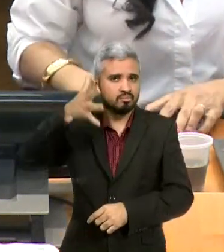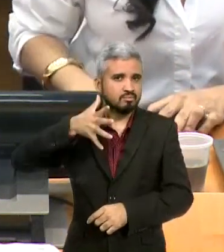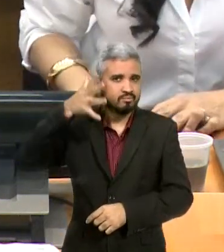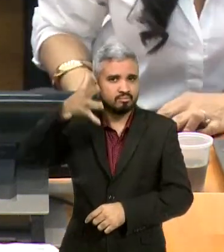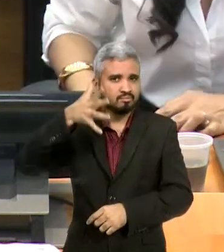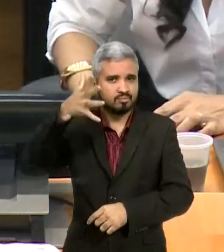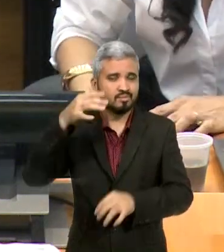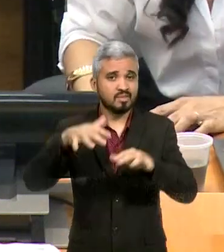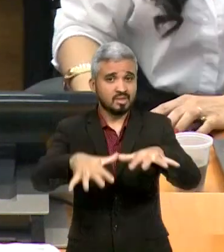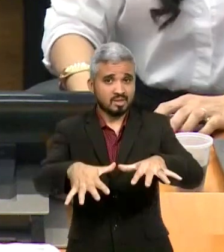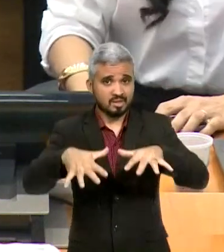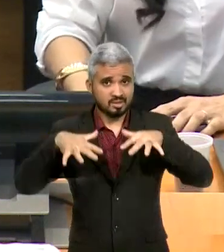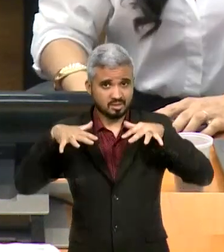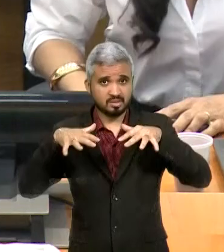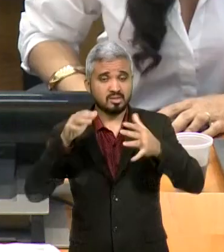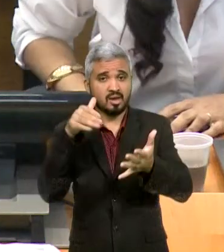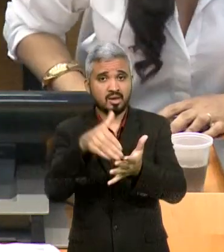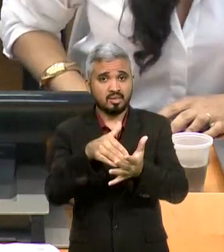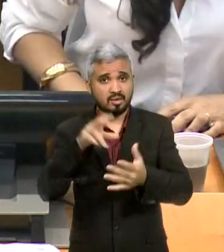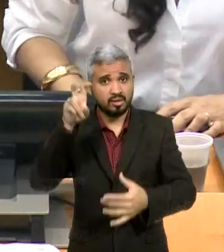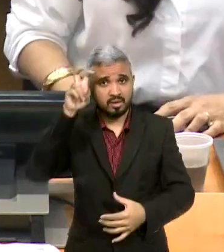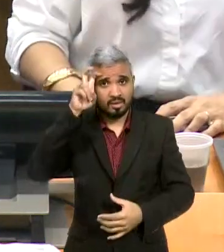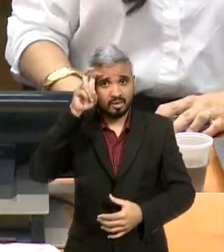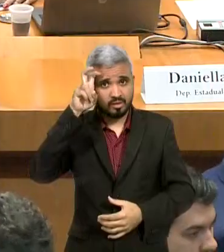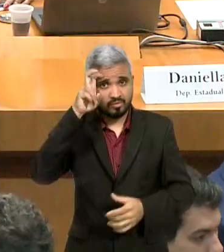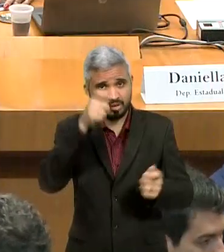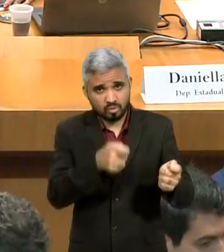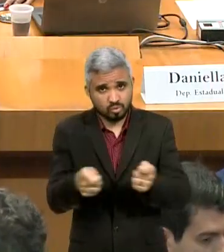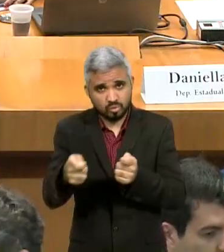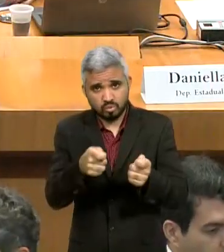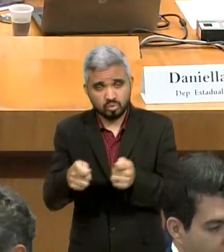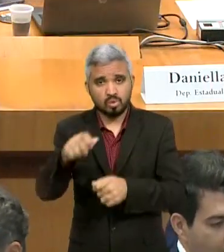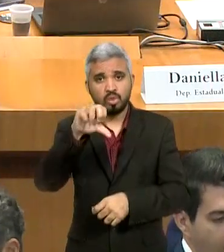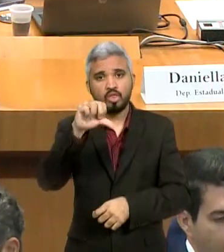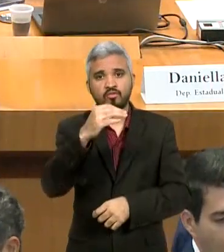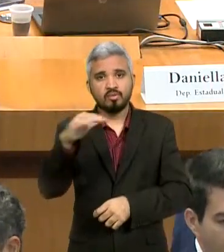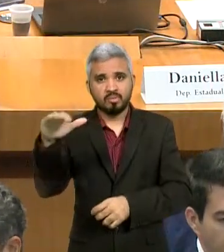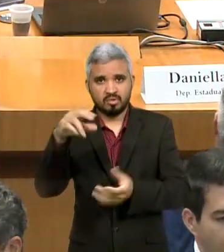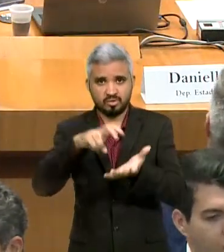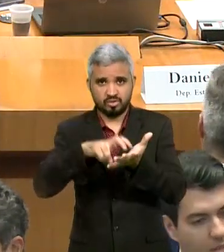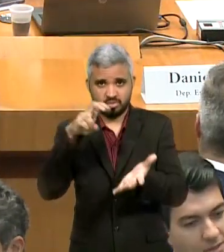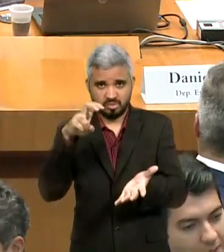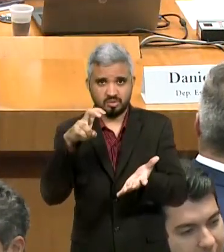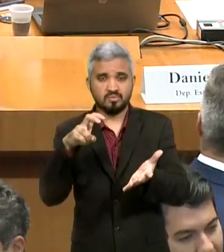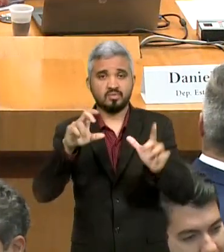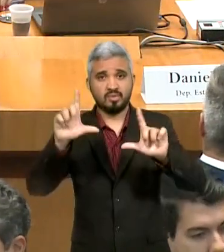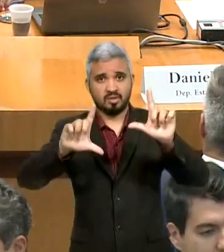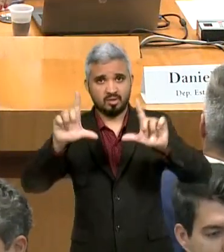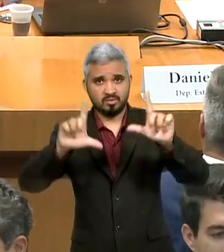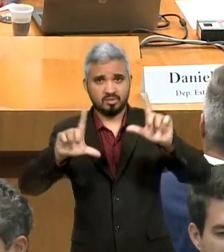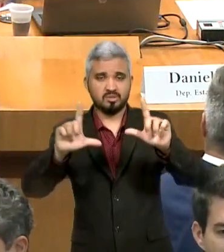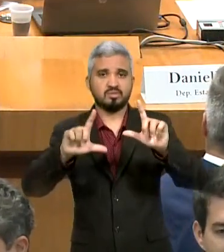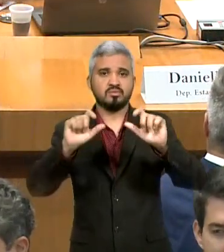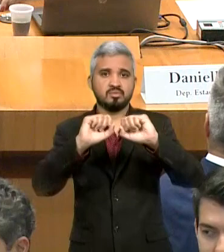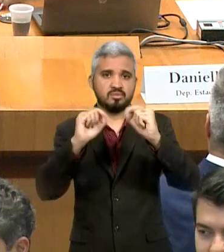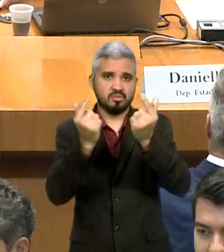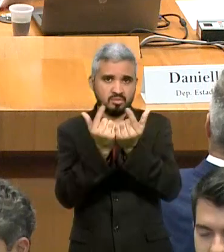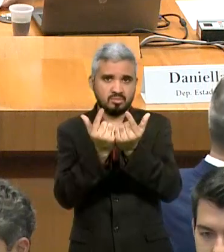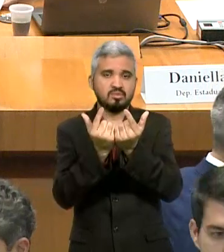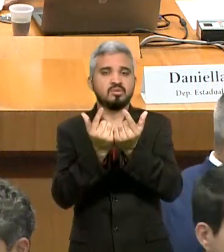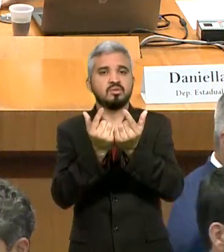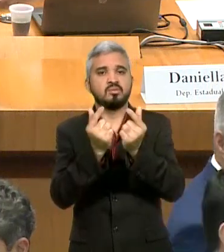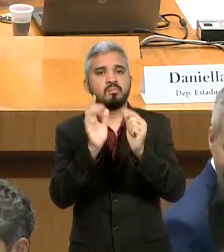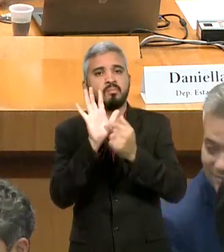quinta-feira, sempre às 9:30 da manhã, com transmissão ao vivo aqui pela TV Assembleia. É um momento de transparência em que você, enquanto cidadão